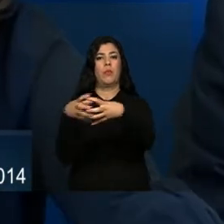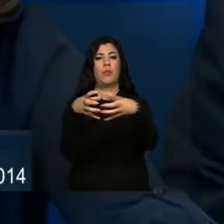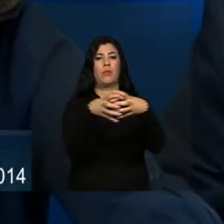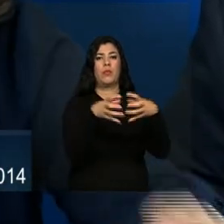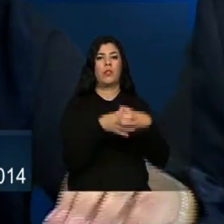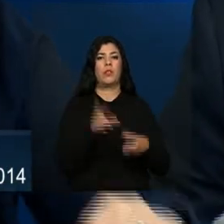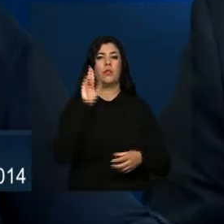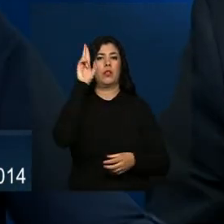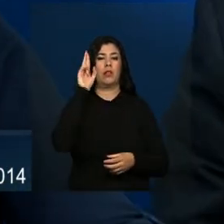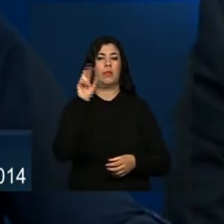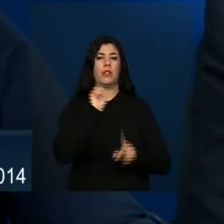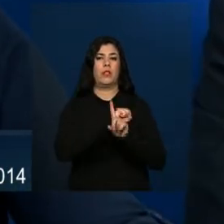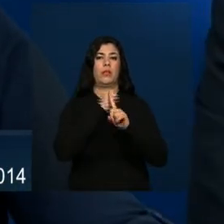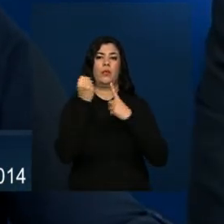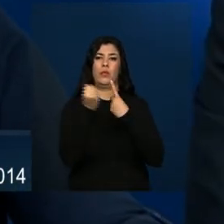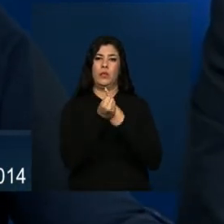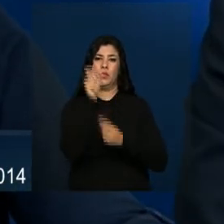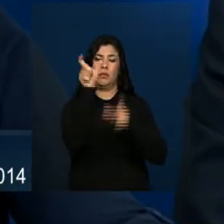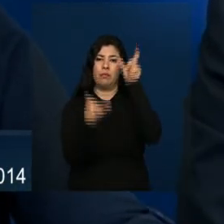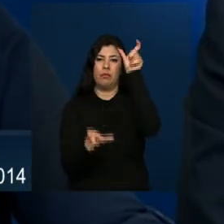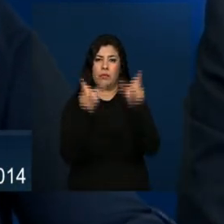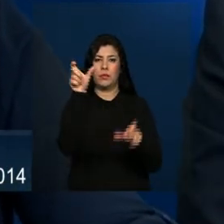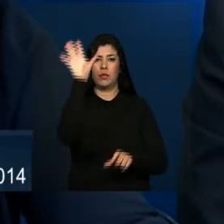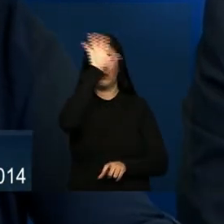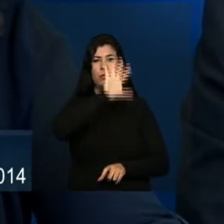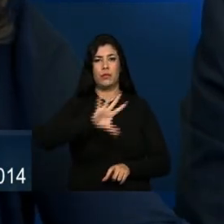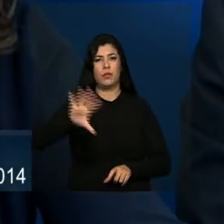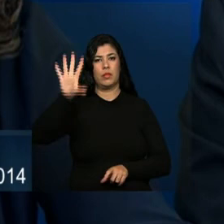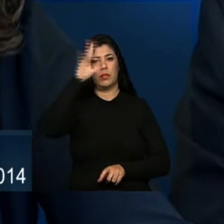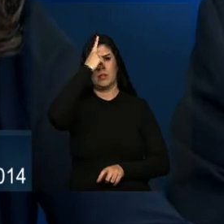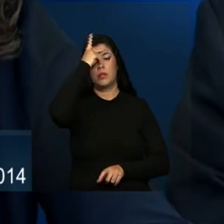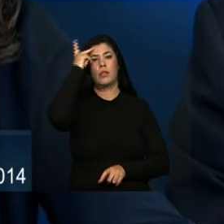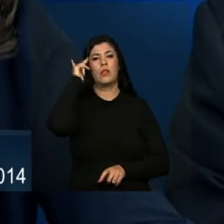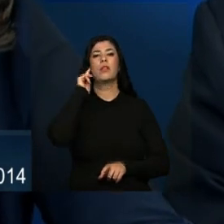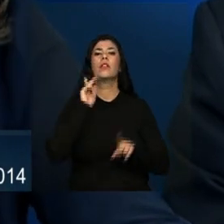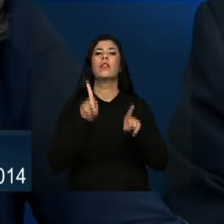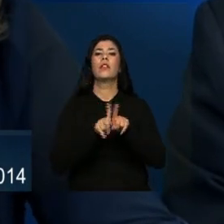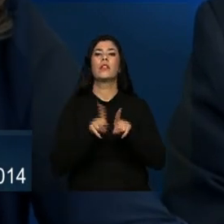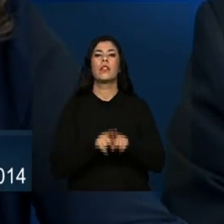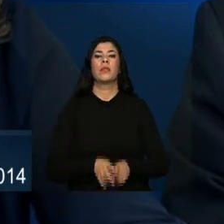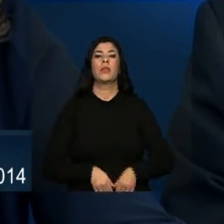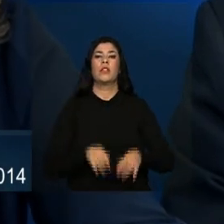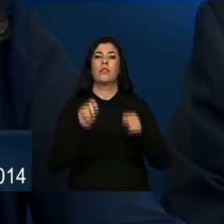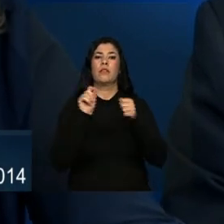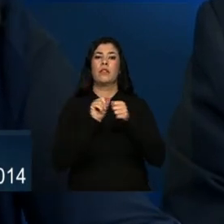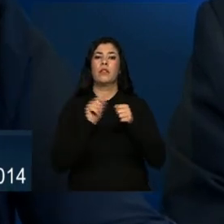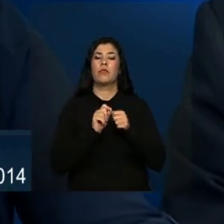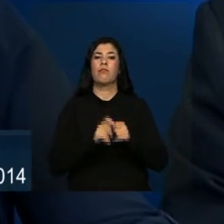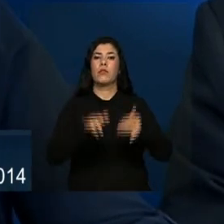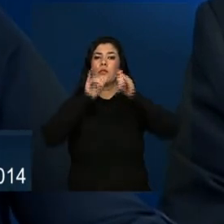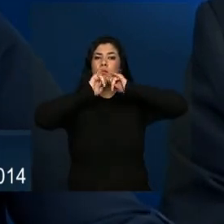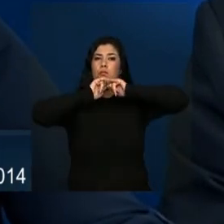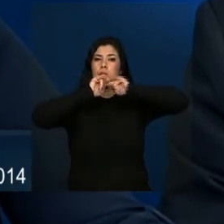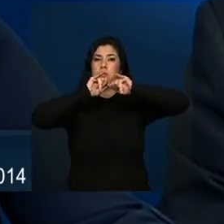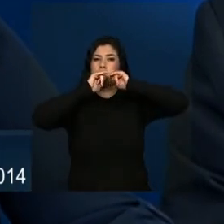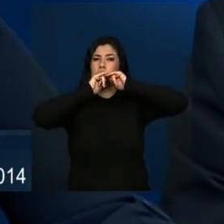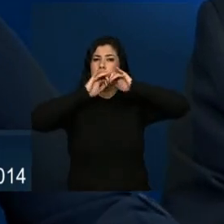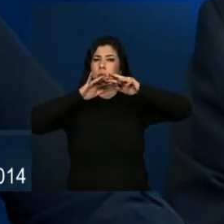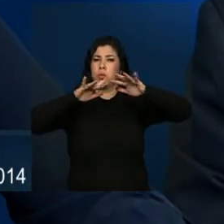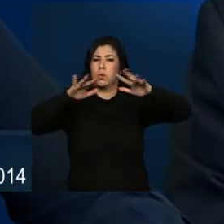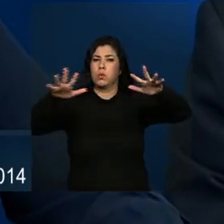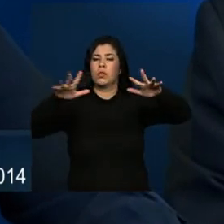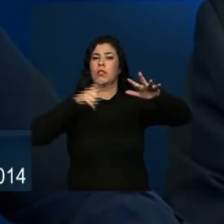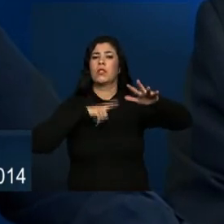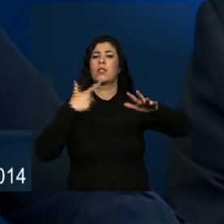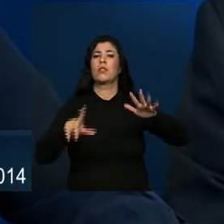o Sistema Nacional de Defesa do Consumidor também emitimos um alerta na embora não